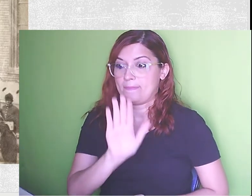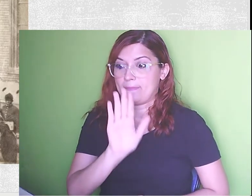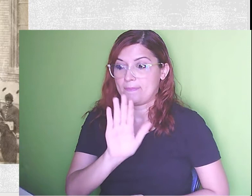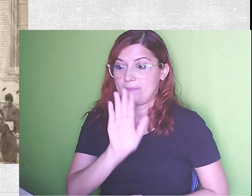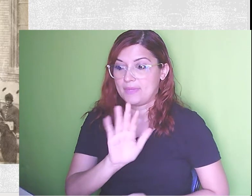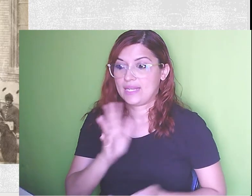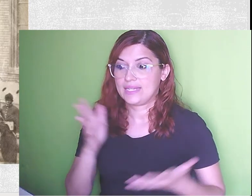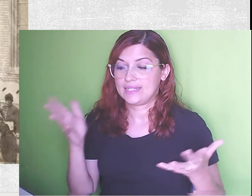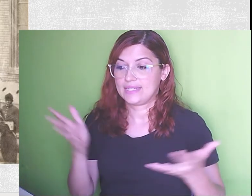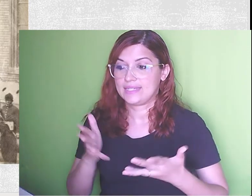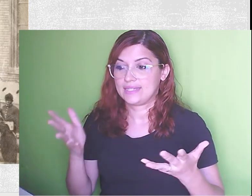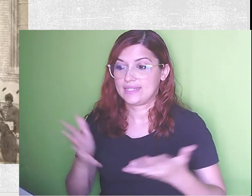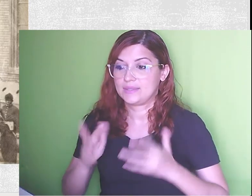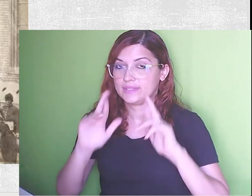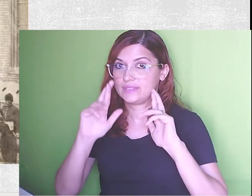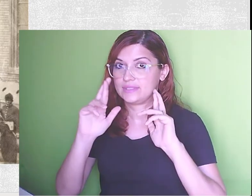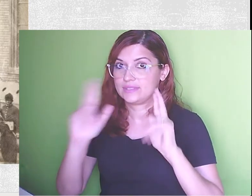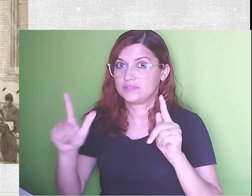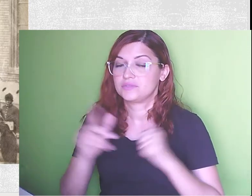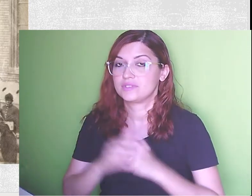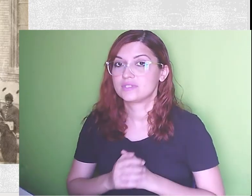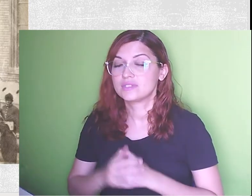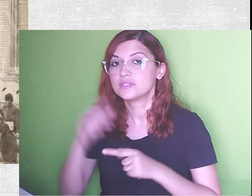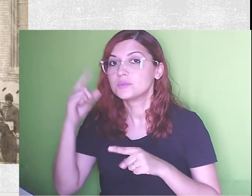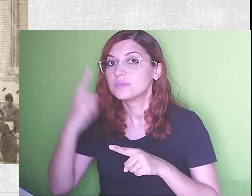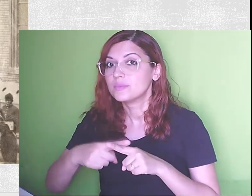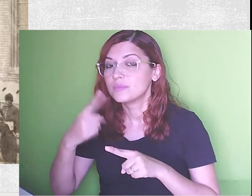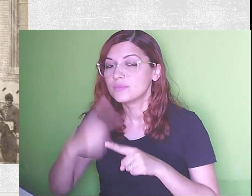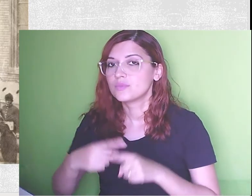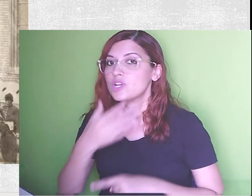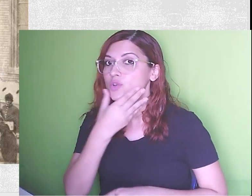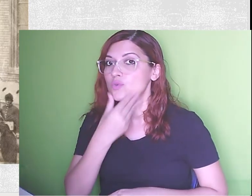mas só que dessa vez foi bem diferente,